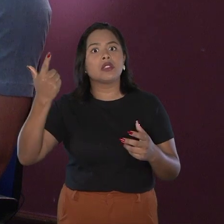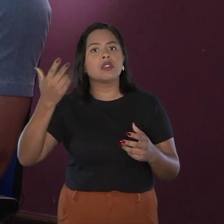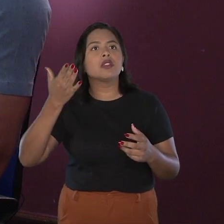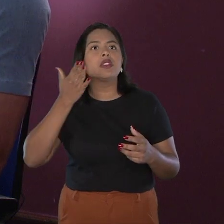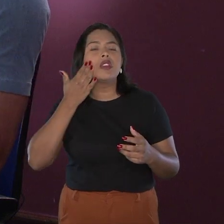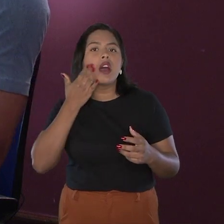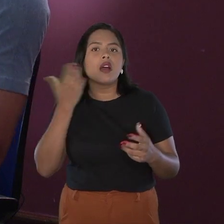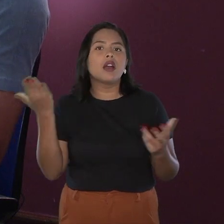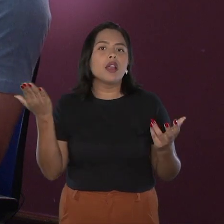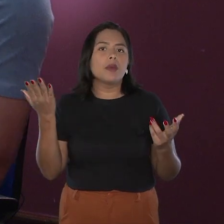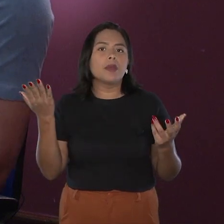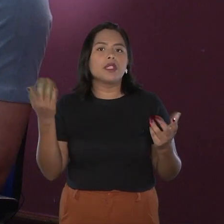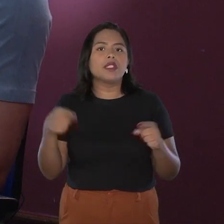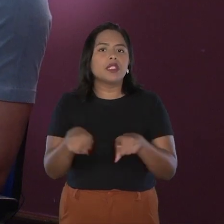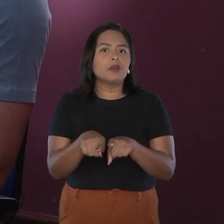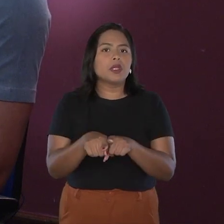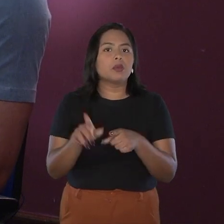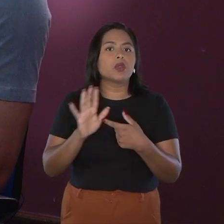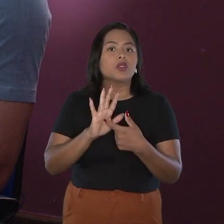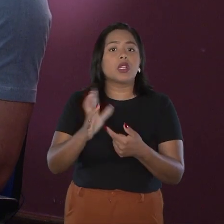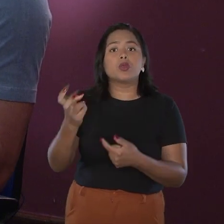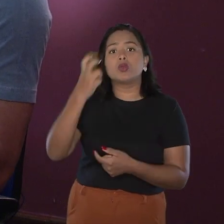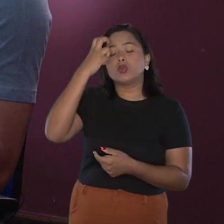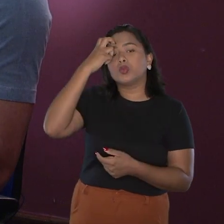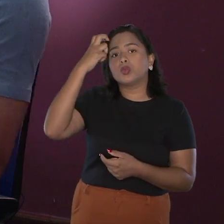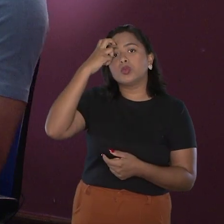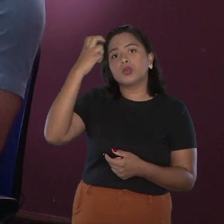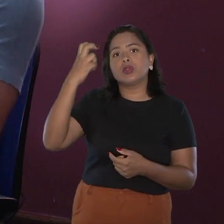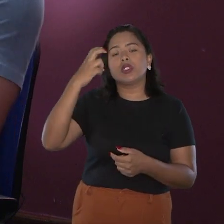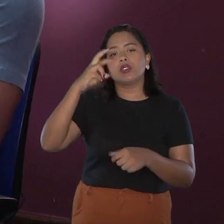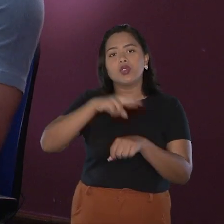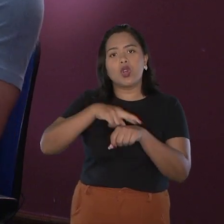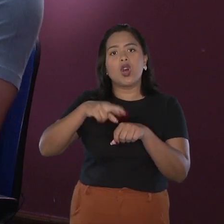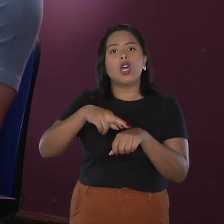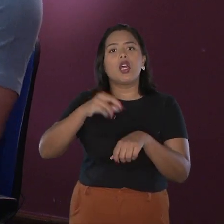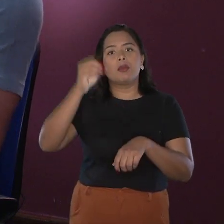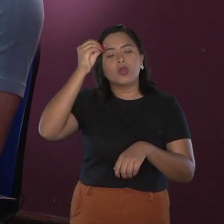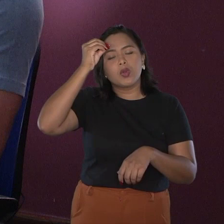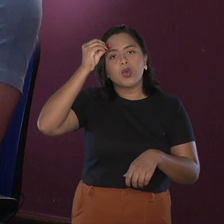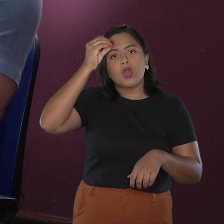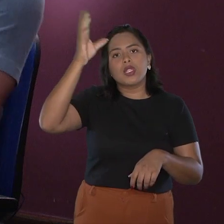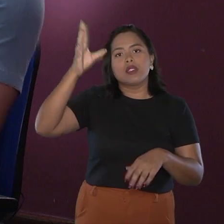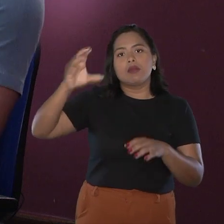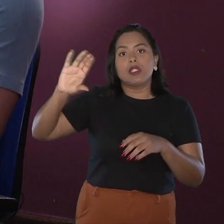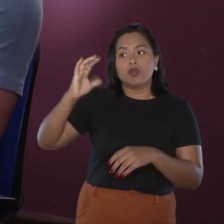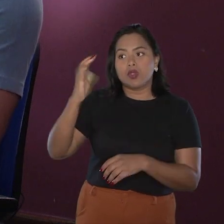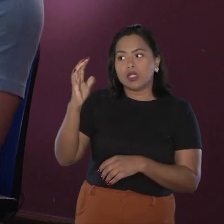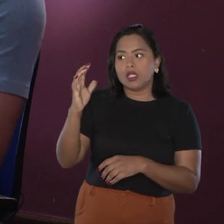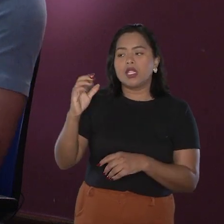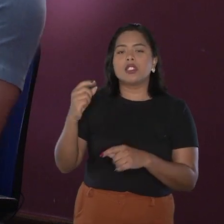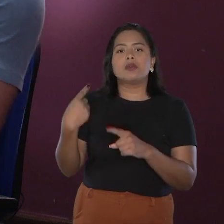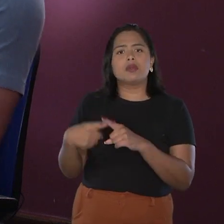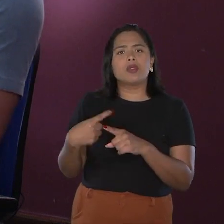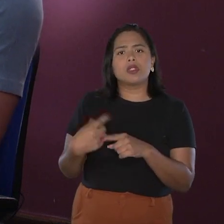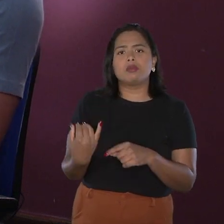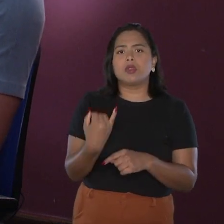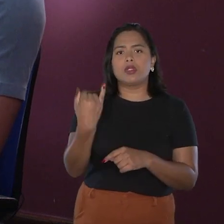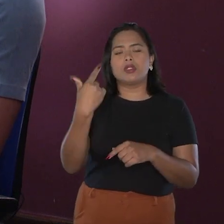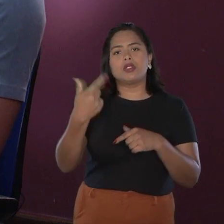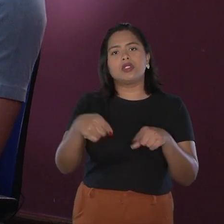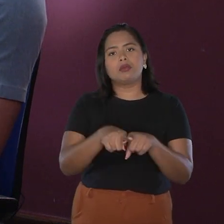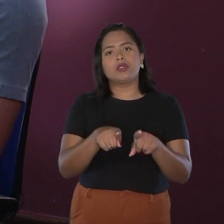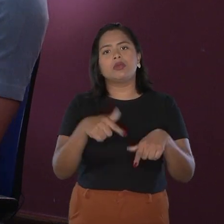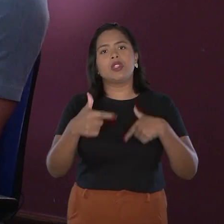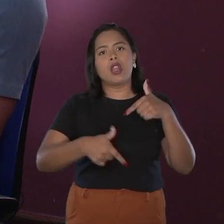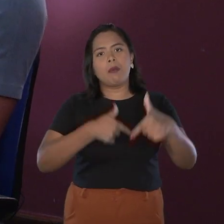traga para cultura de Roraima a o conhecimento científico é a importância dele nas práticas os trabalhos das